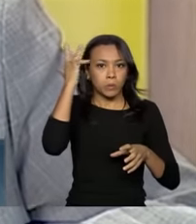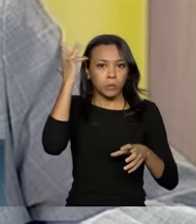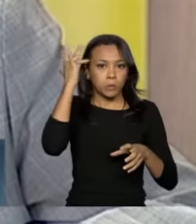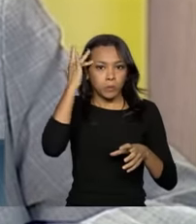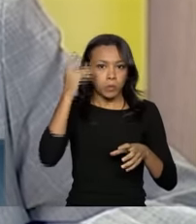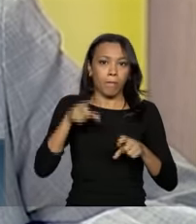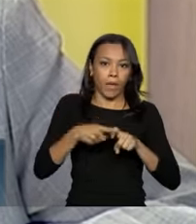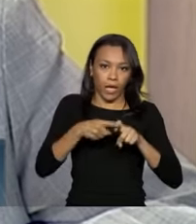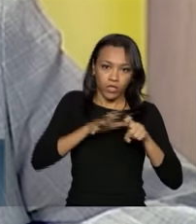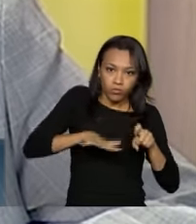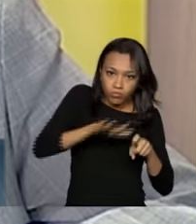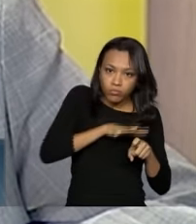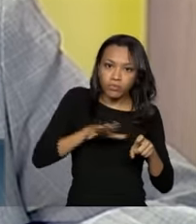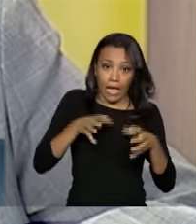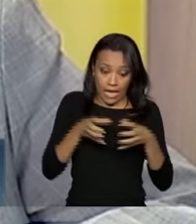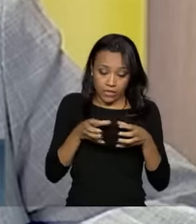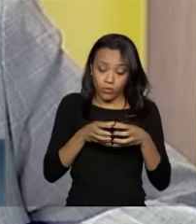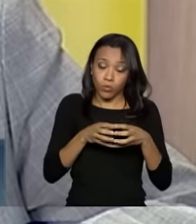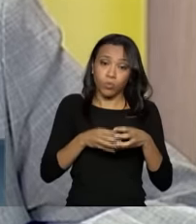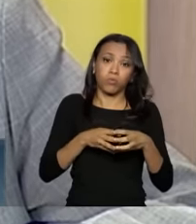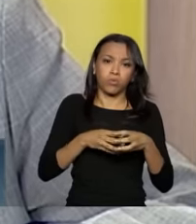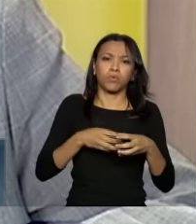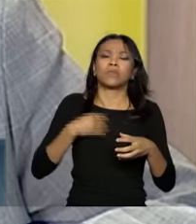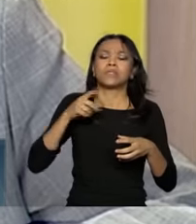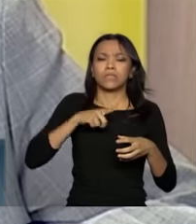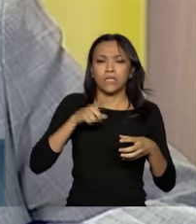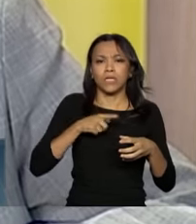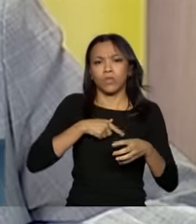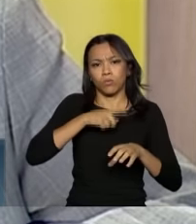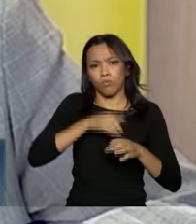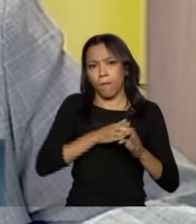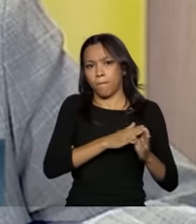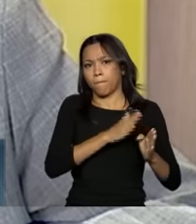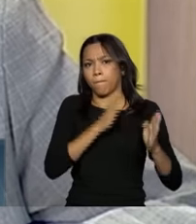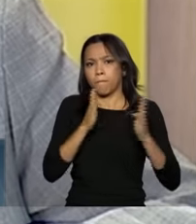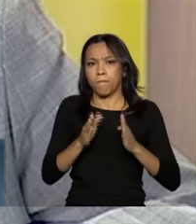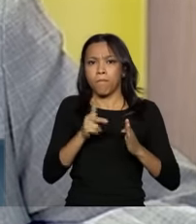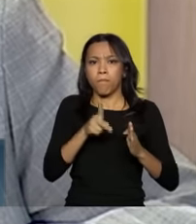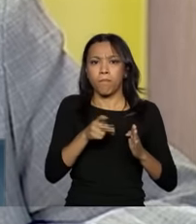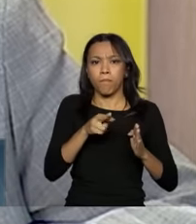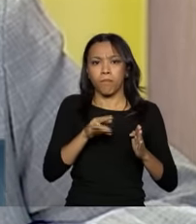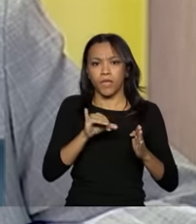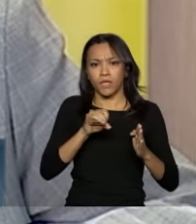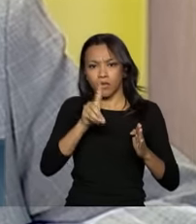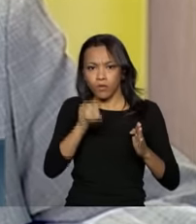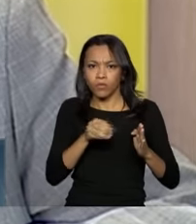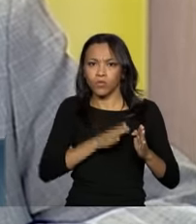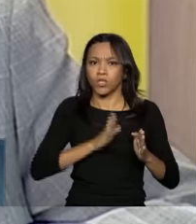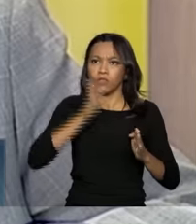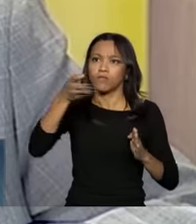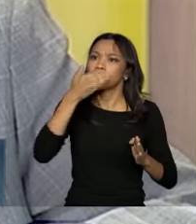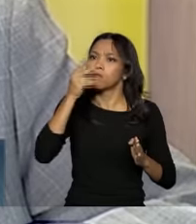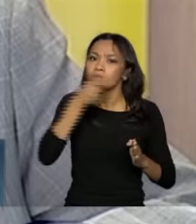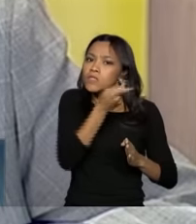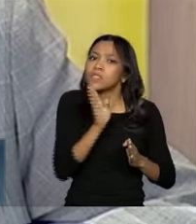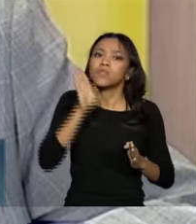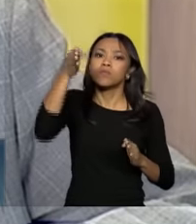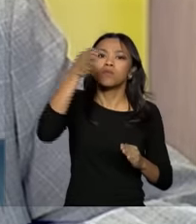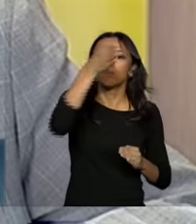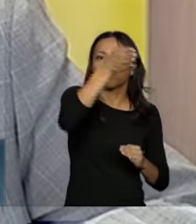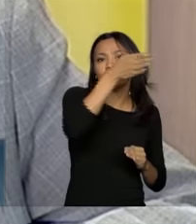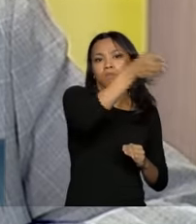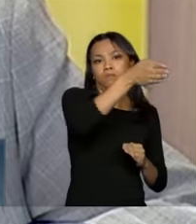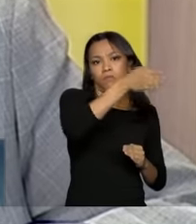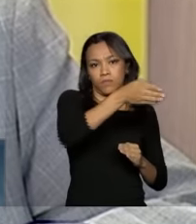periodicamente, visita, acompanha periodicamente esses cursos e o faz através de